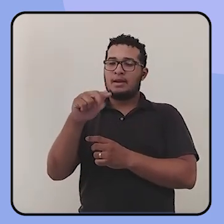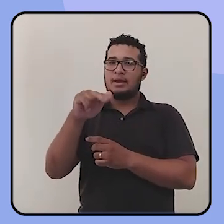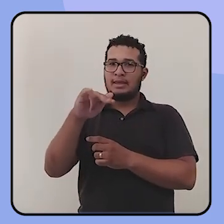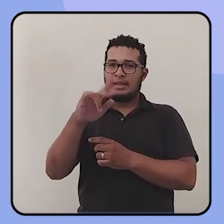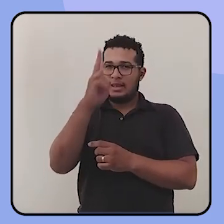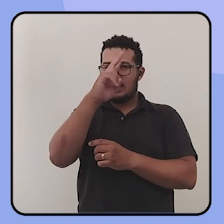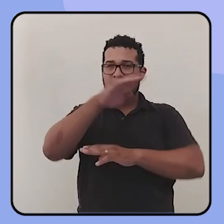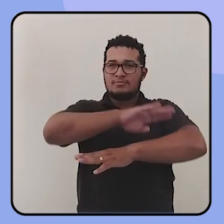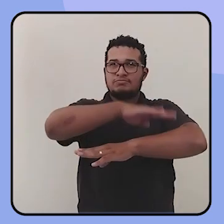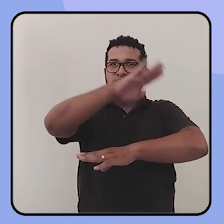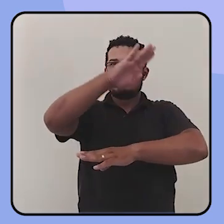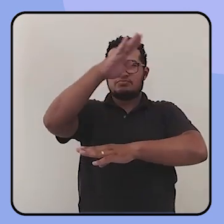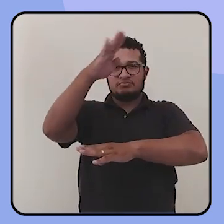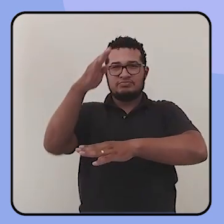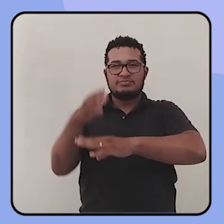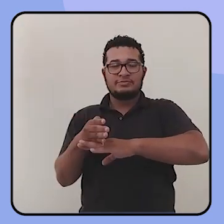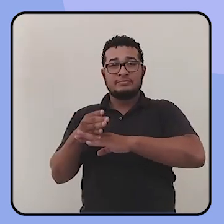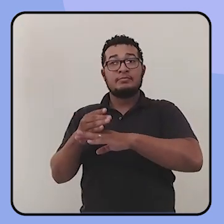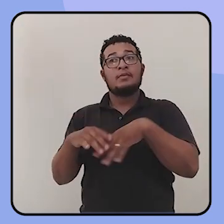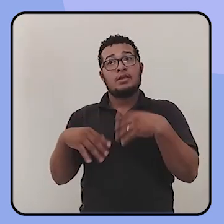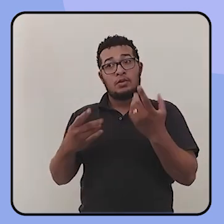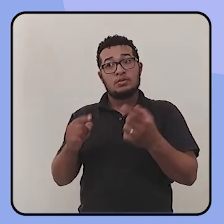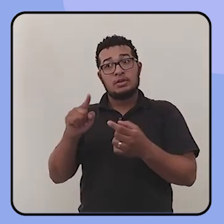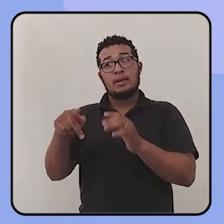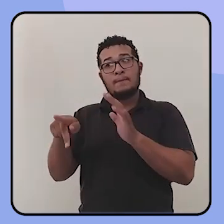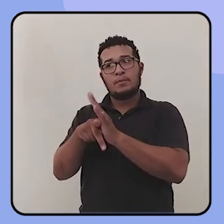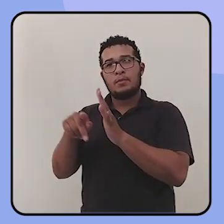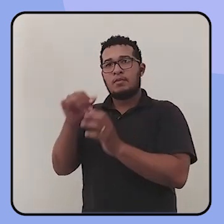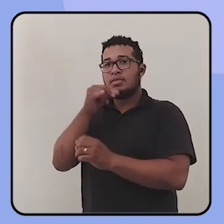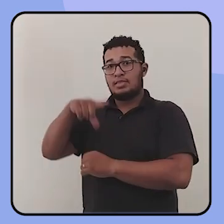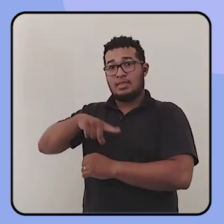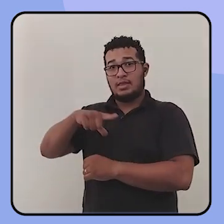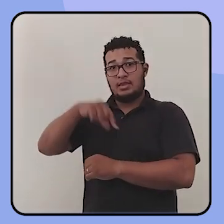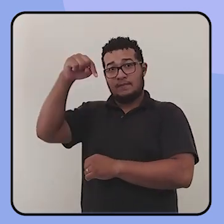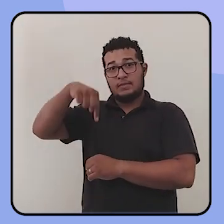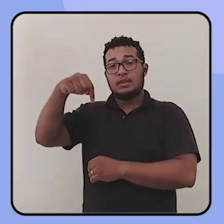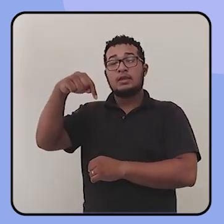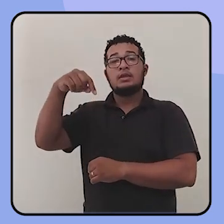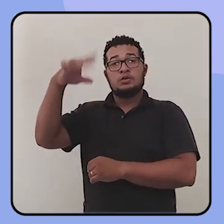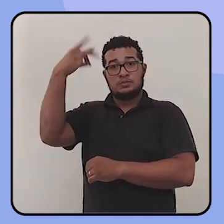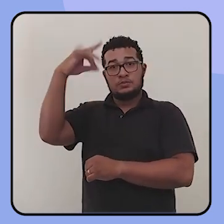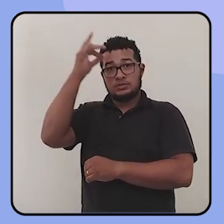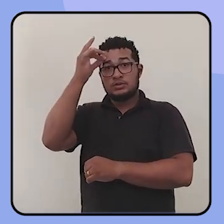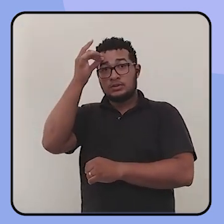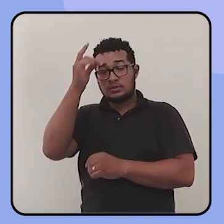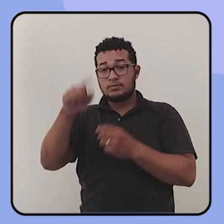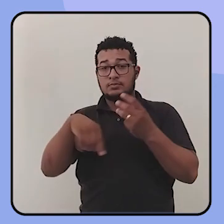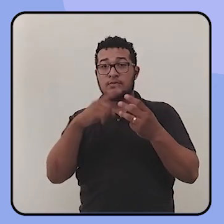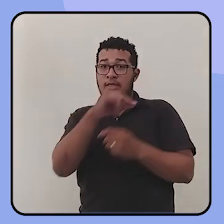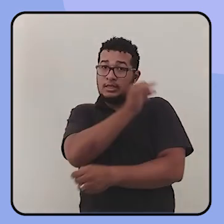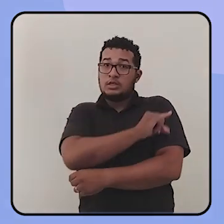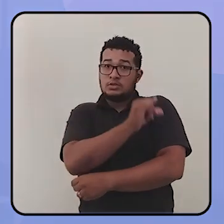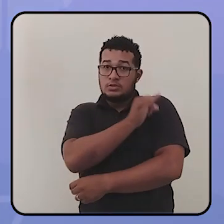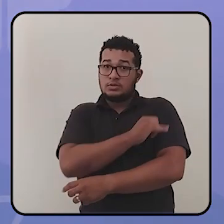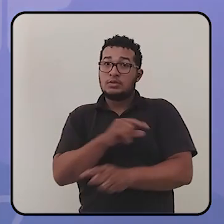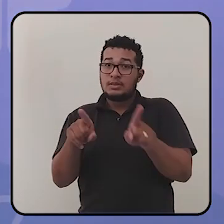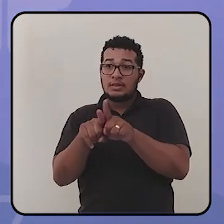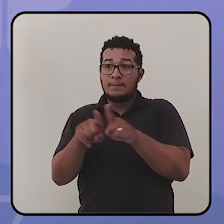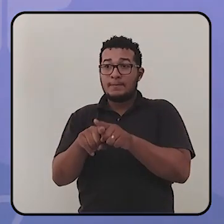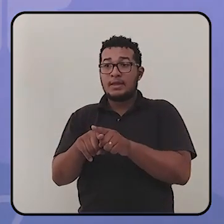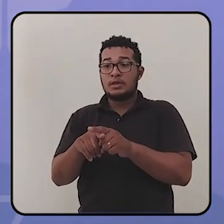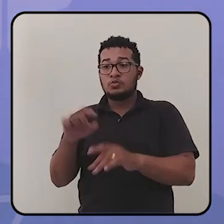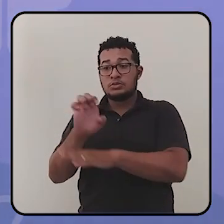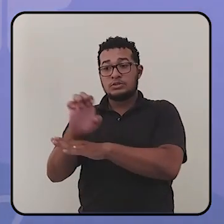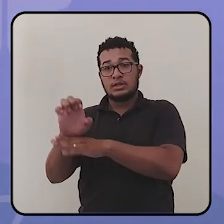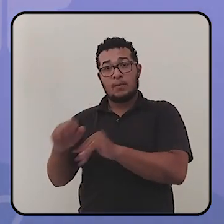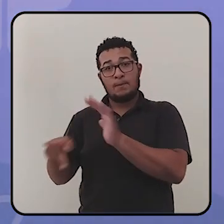A localização dessa tradição é o litoral capixaba, fluminense e o sul do nosso país.